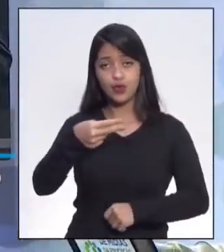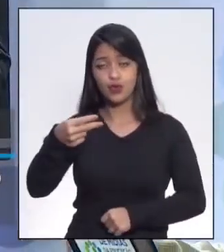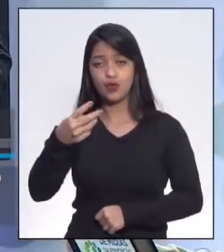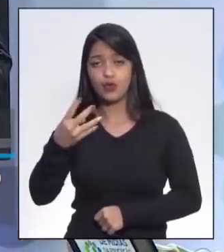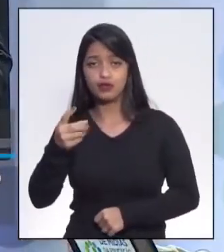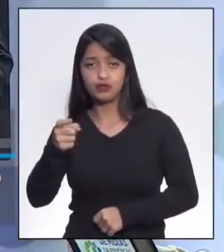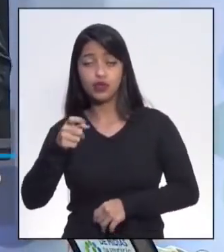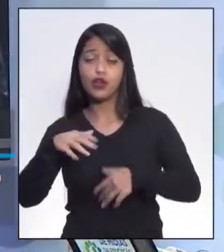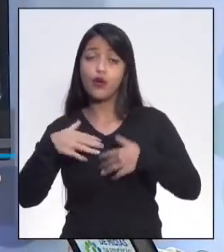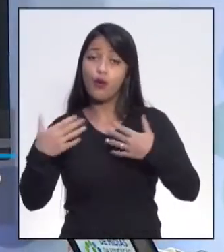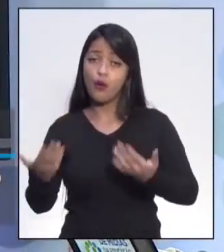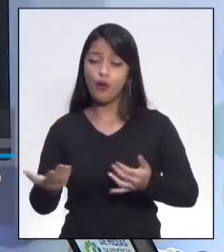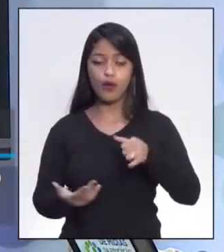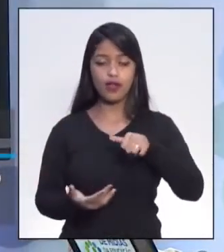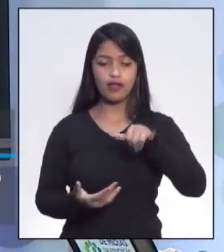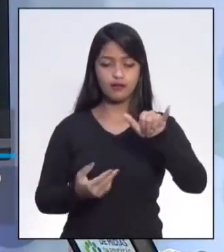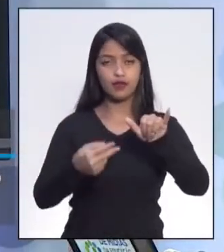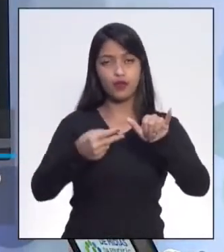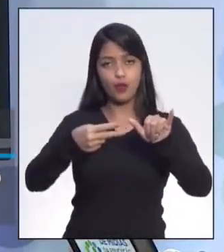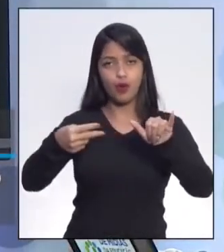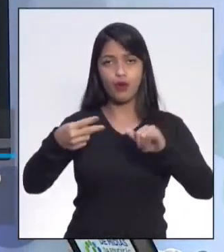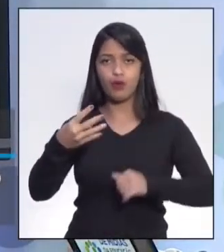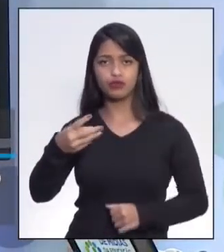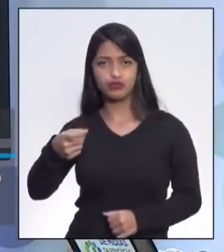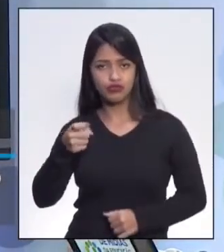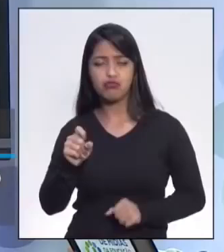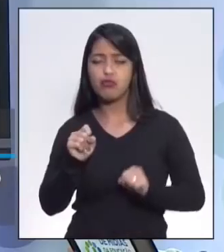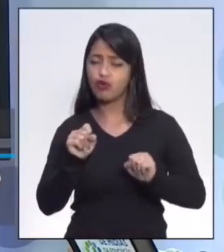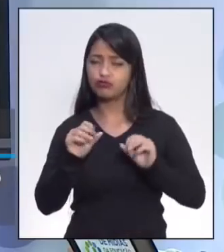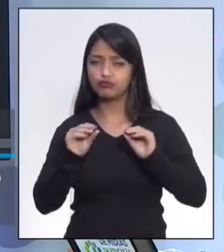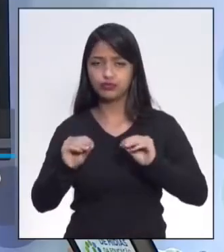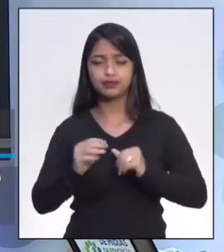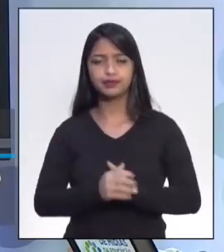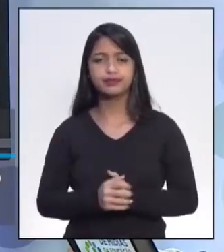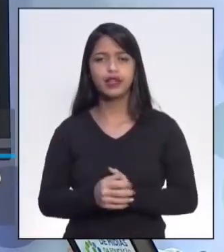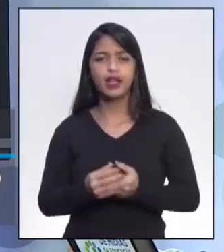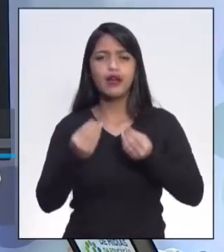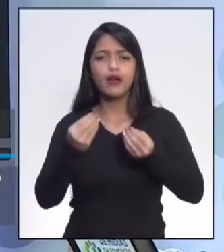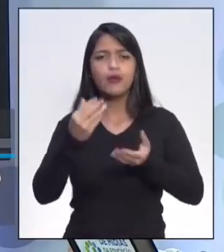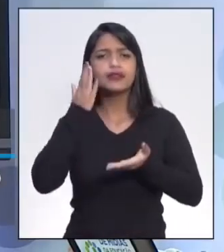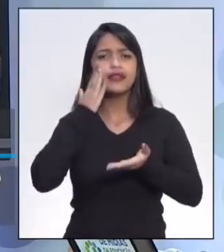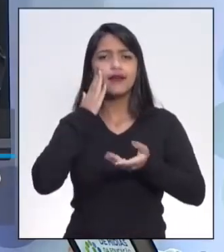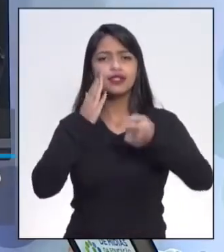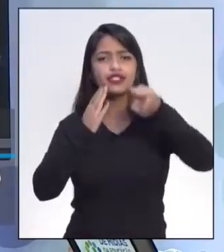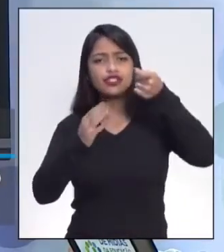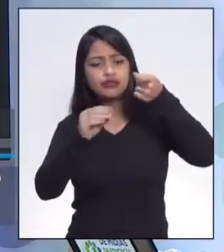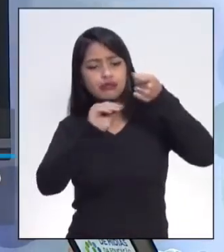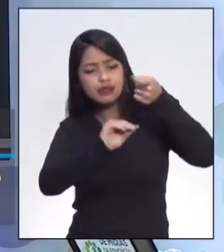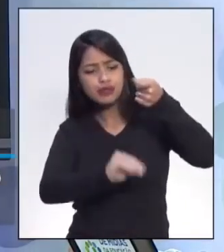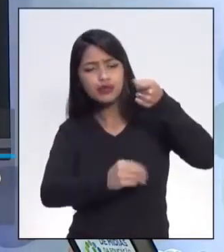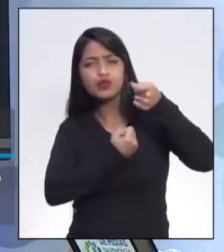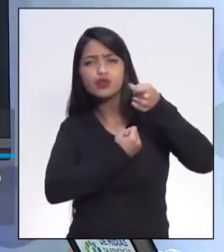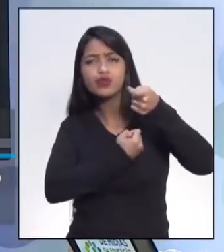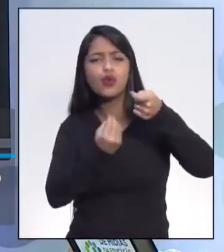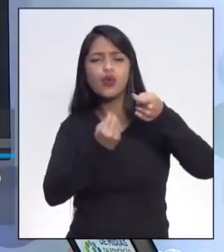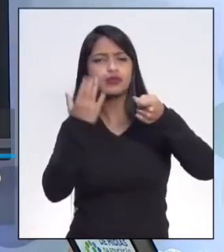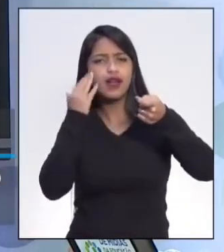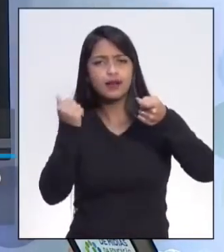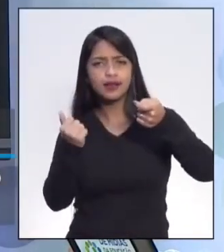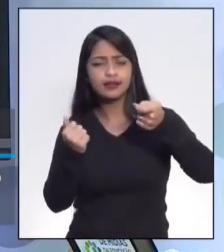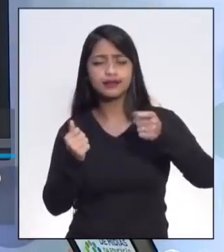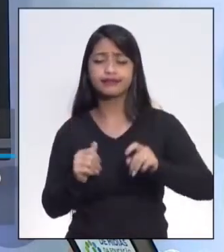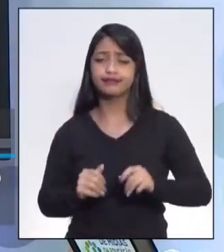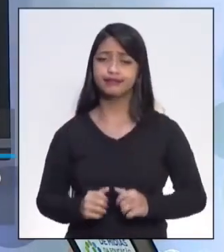4x, correto? Como que eu sei os valores que eu vou colocar aqui? Na verdade, eu